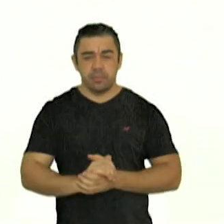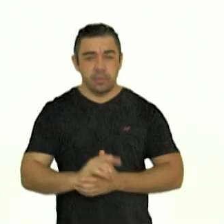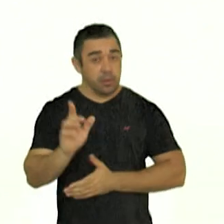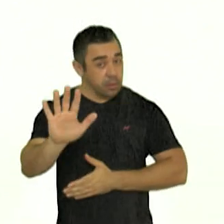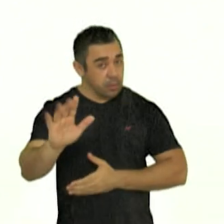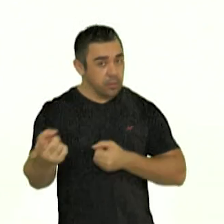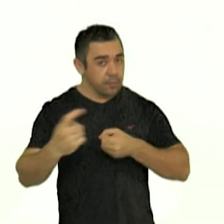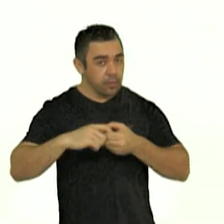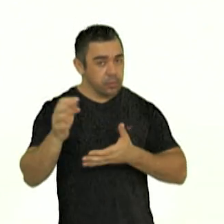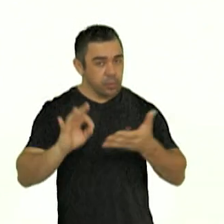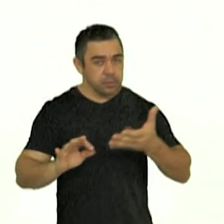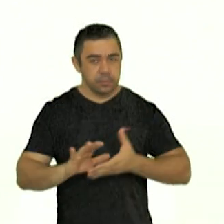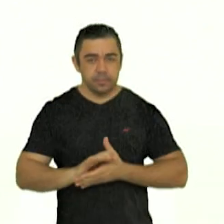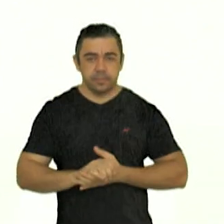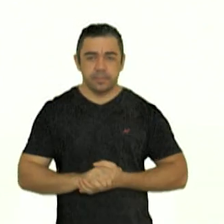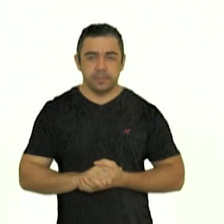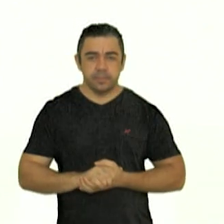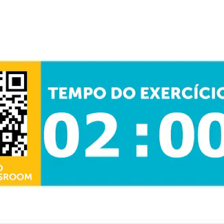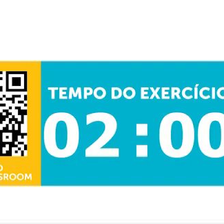para a correção aí rapidinho.